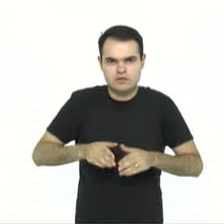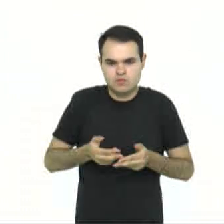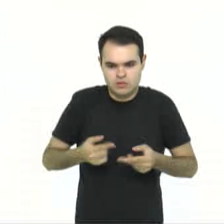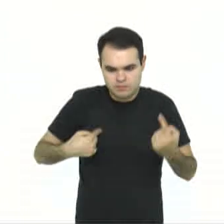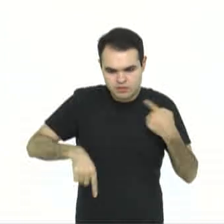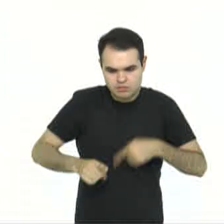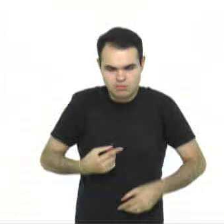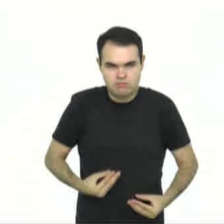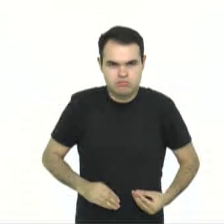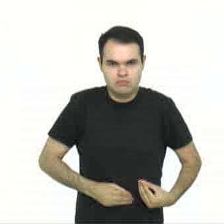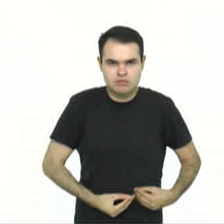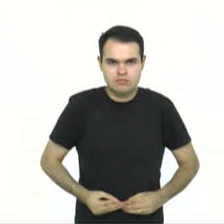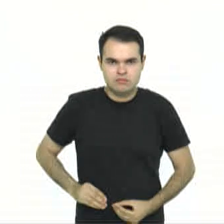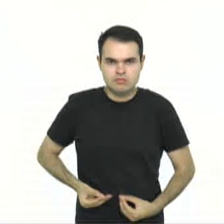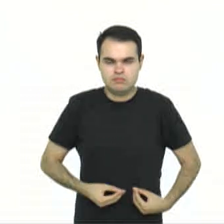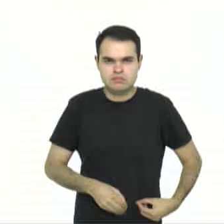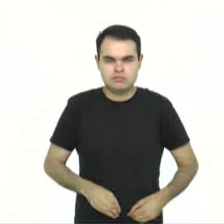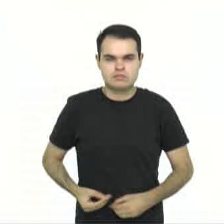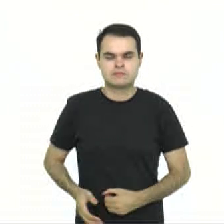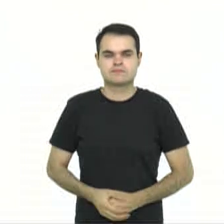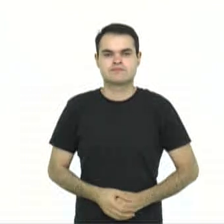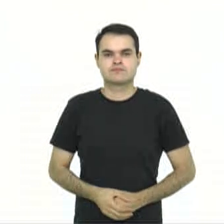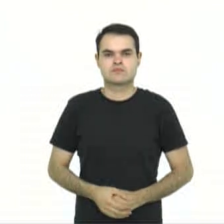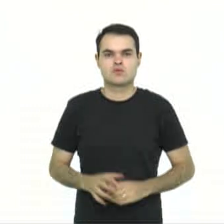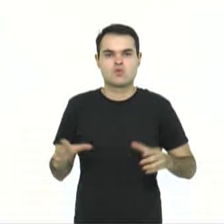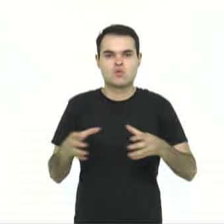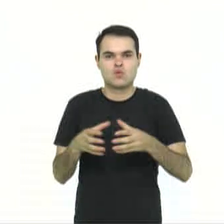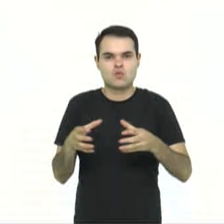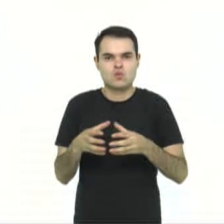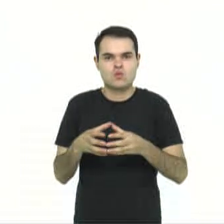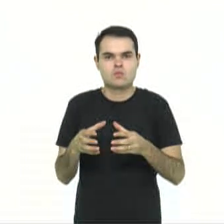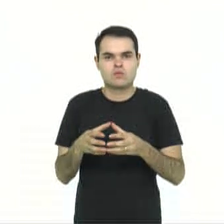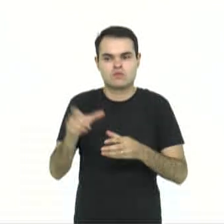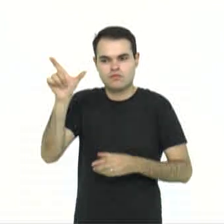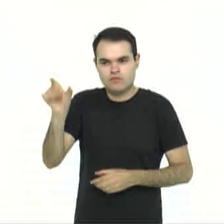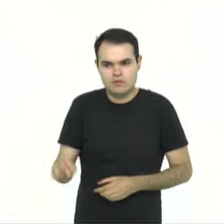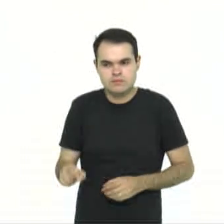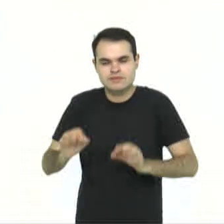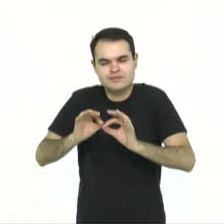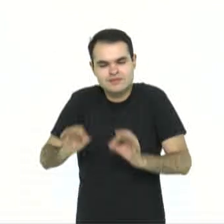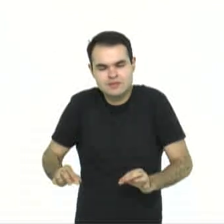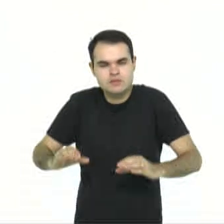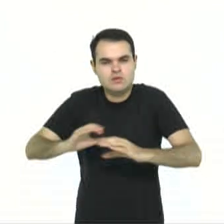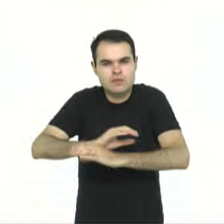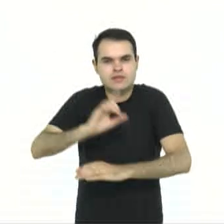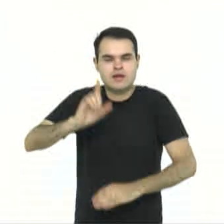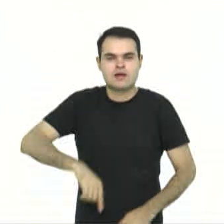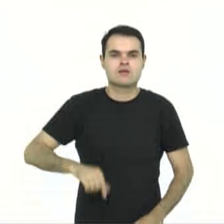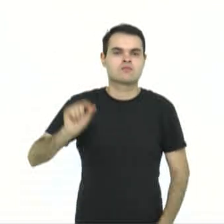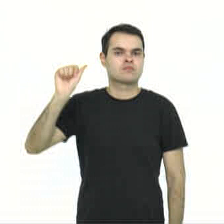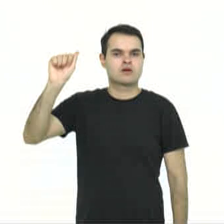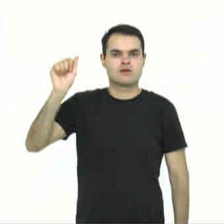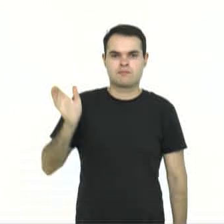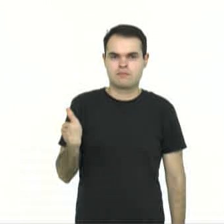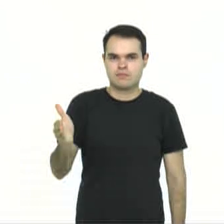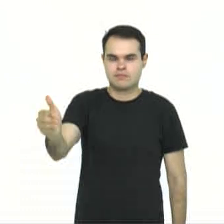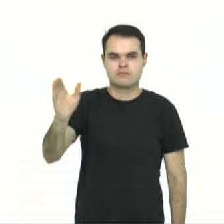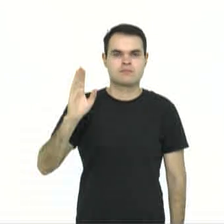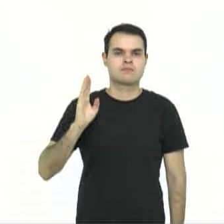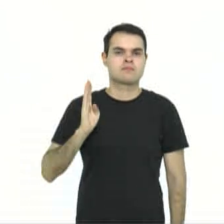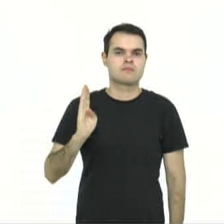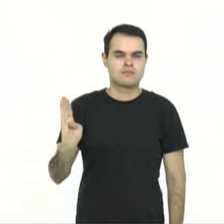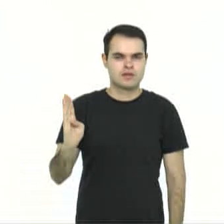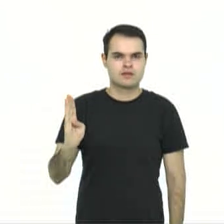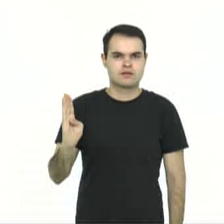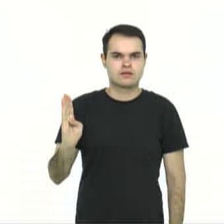órgãos excretores. O grupo de vertebrados que apresenta circulação simples e completa é: alternativa A, peixes; alternativa